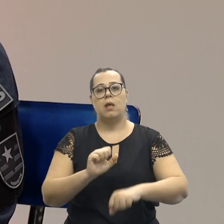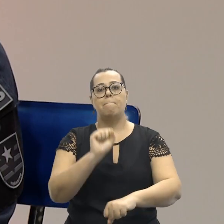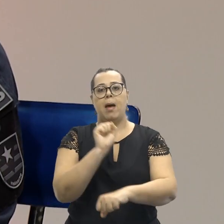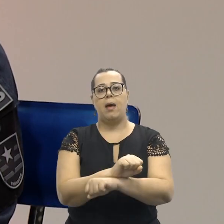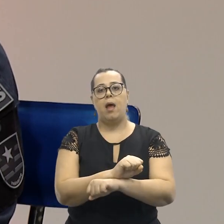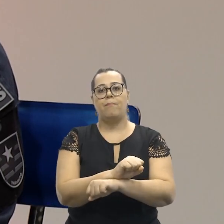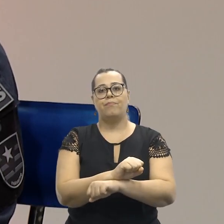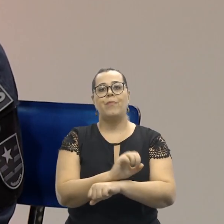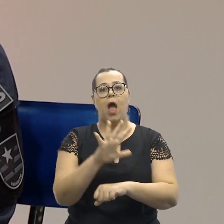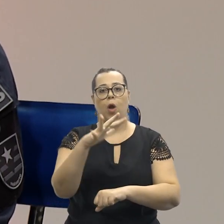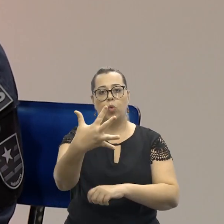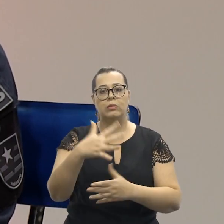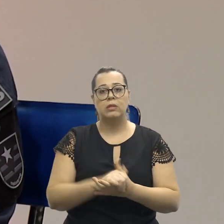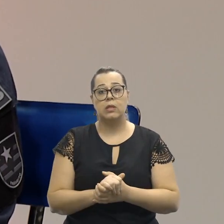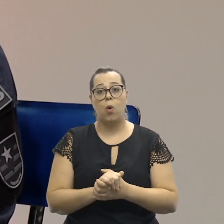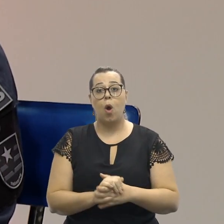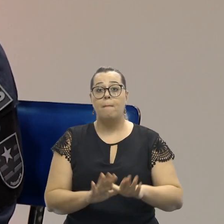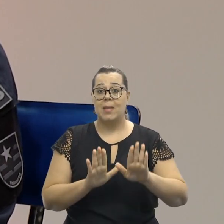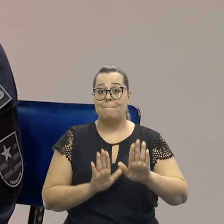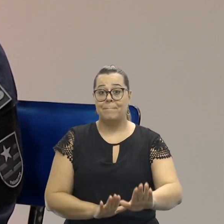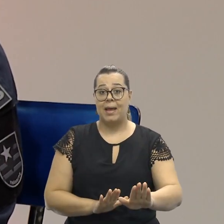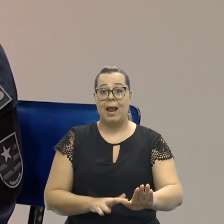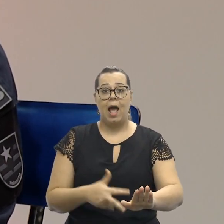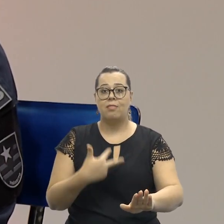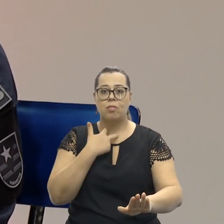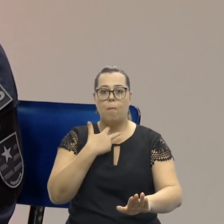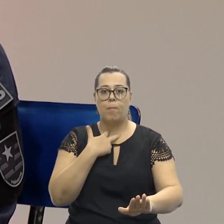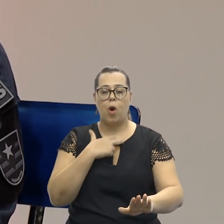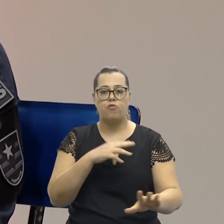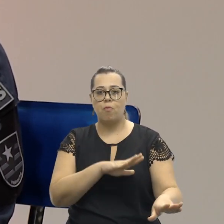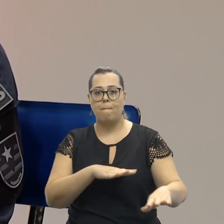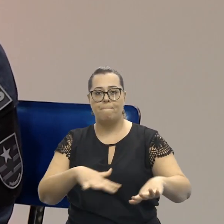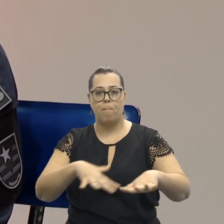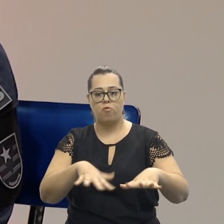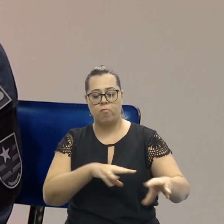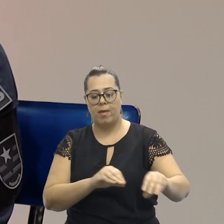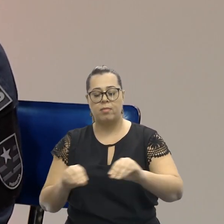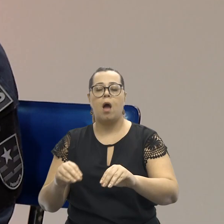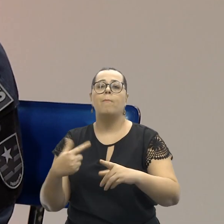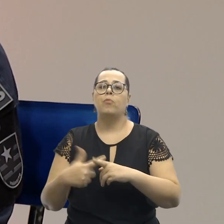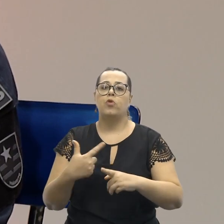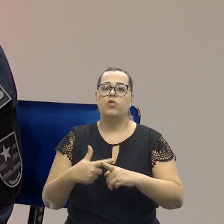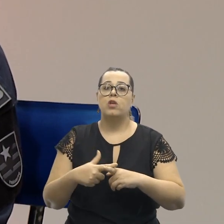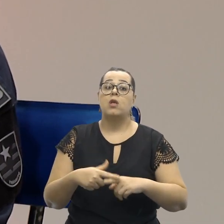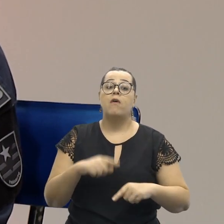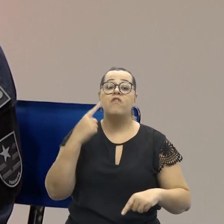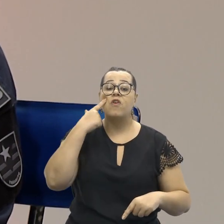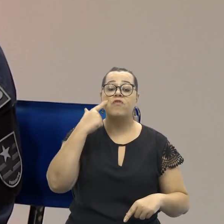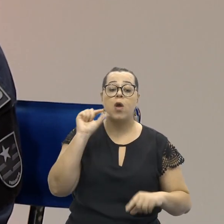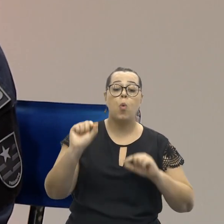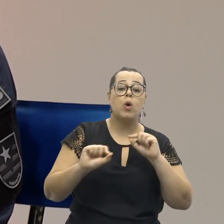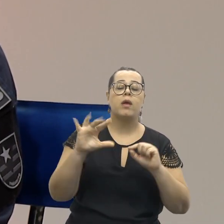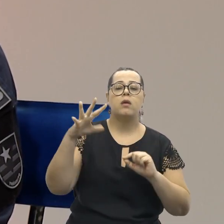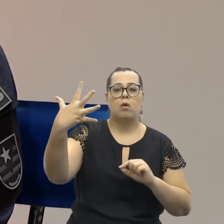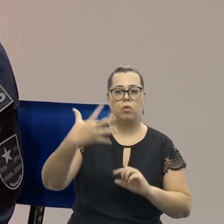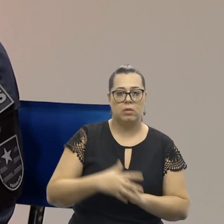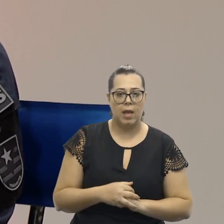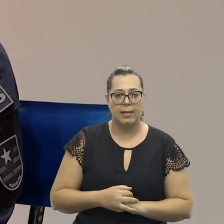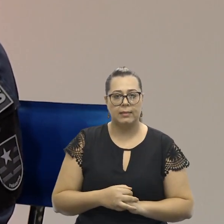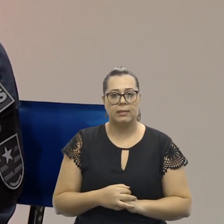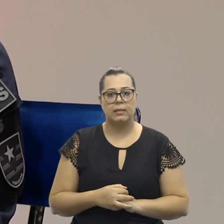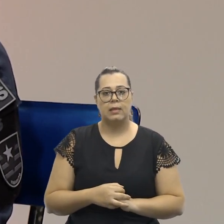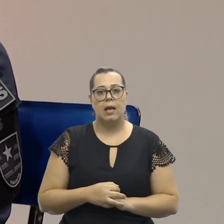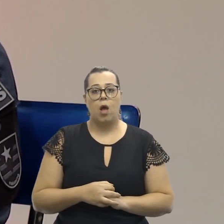veículo automotor. Então, nesses casos, o local ali deve ser preservado para que seja feita a perícia, para saber se a pessoa estava trafegando na velocidade